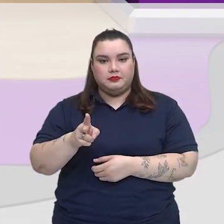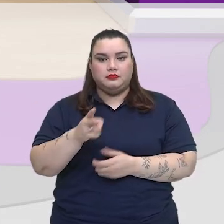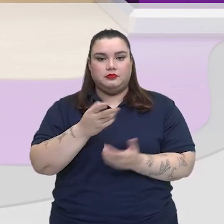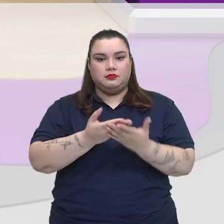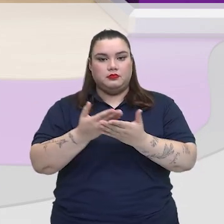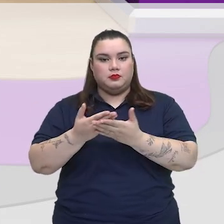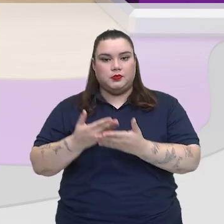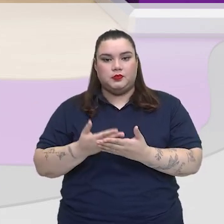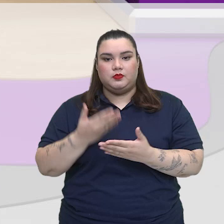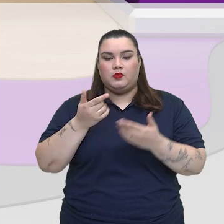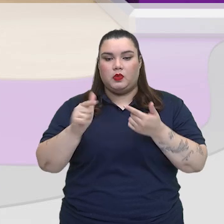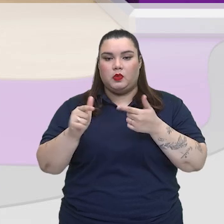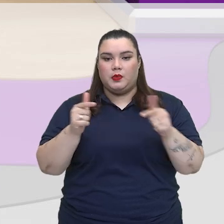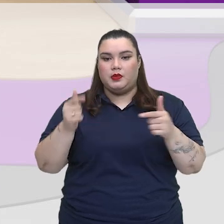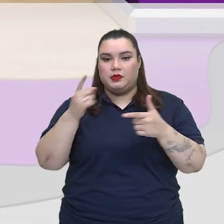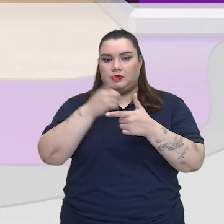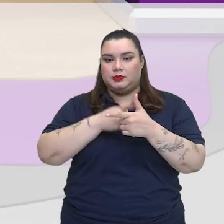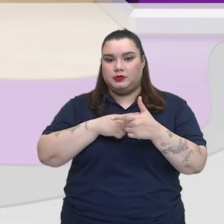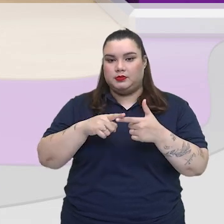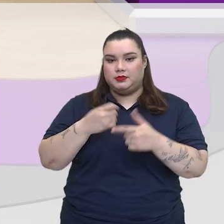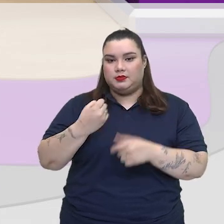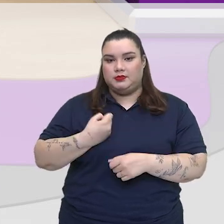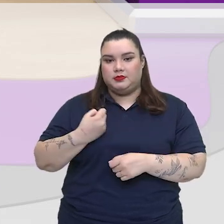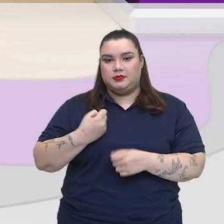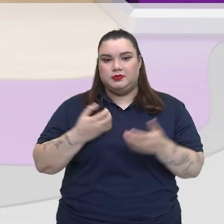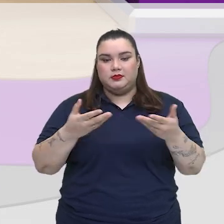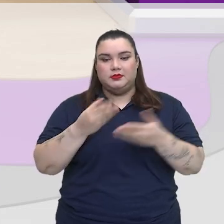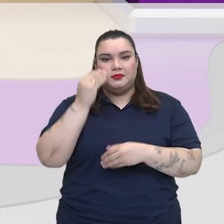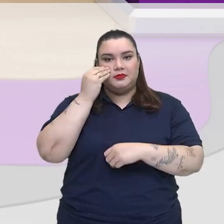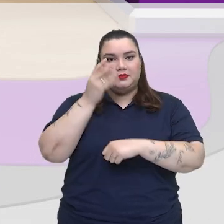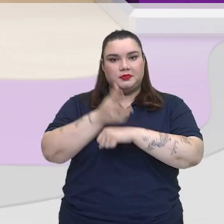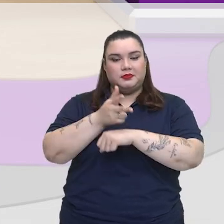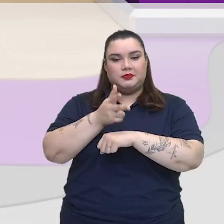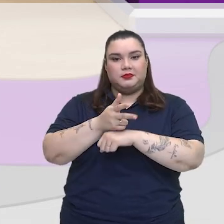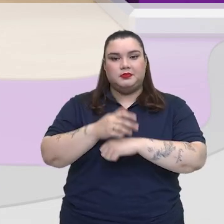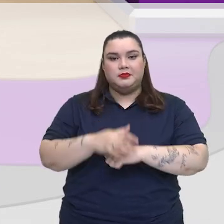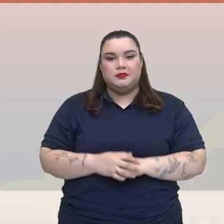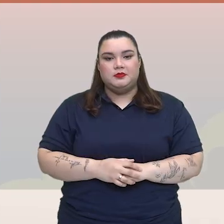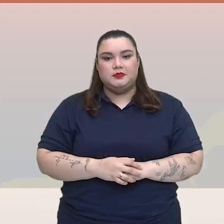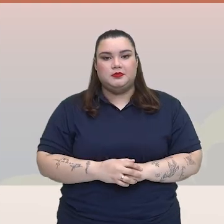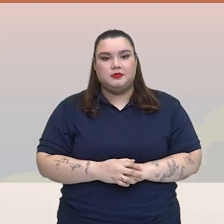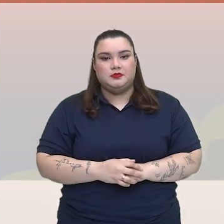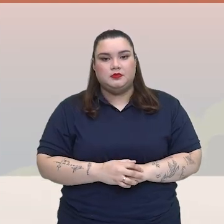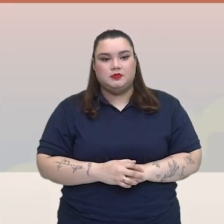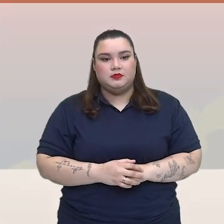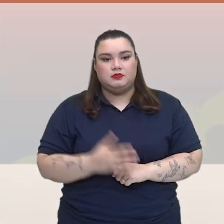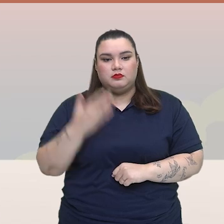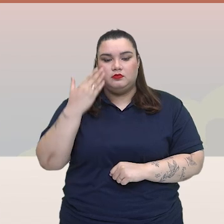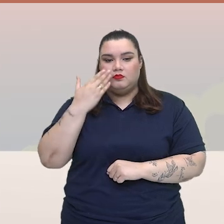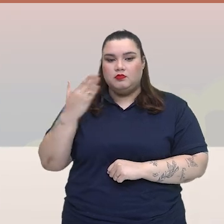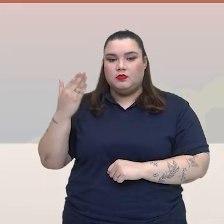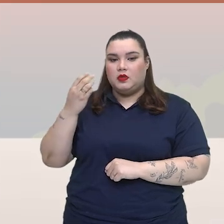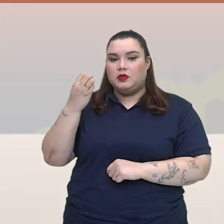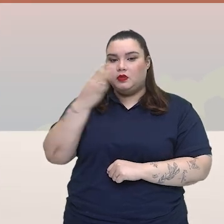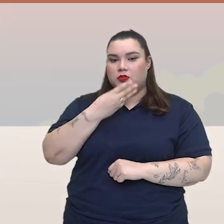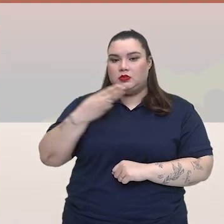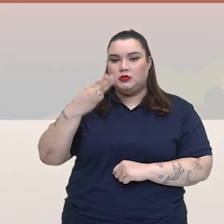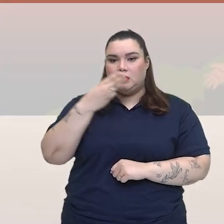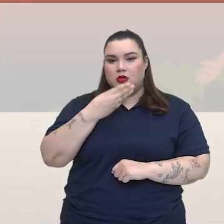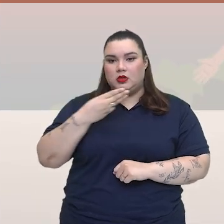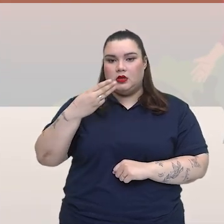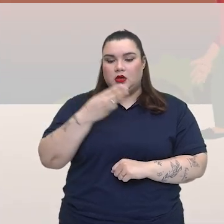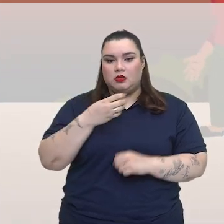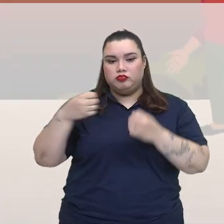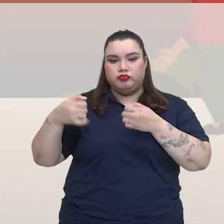outras situações com divisão de números decimais, vamos assistir o vídeo. Doçaria à beira do Rio